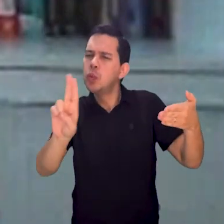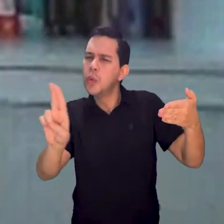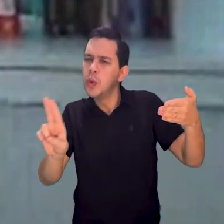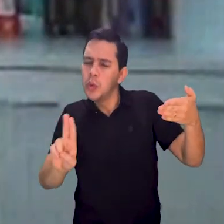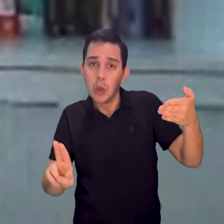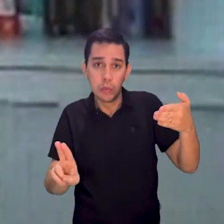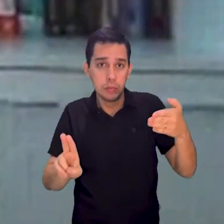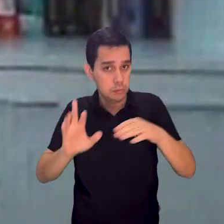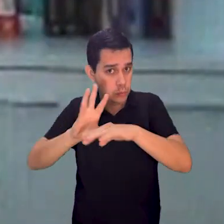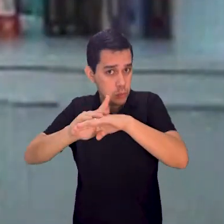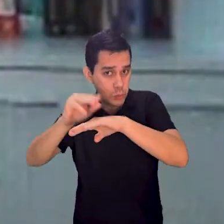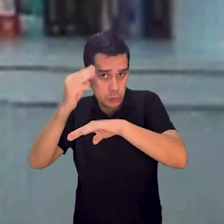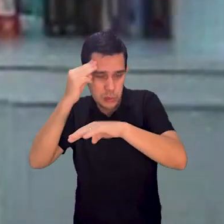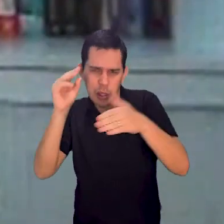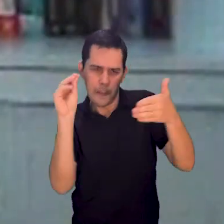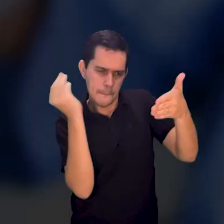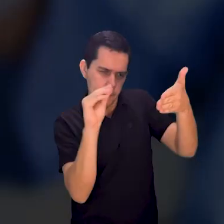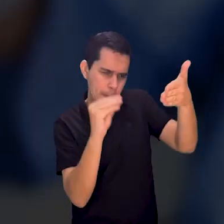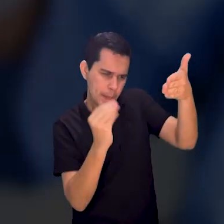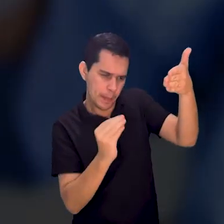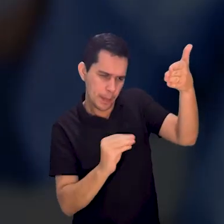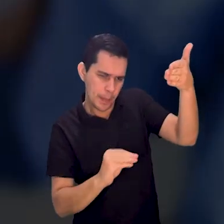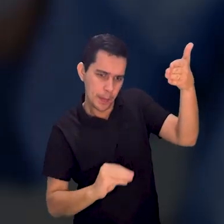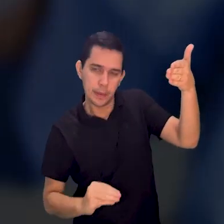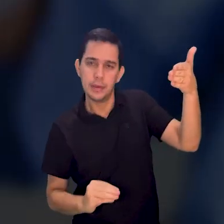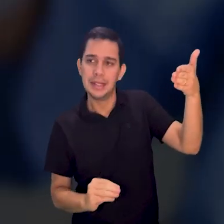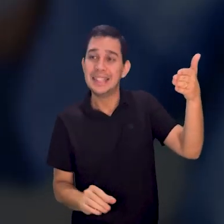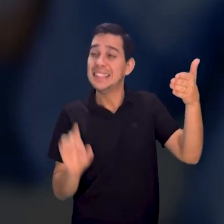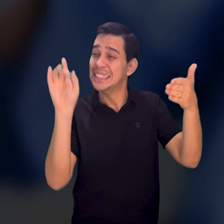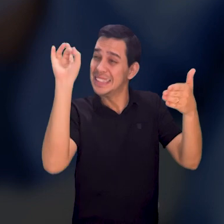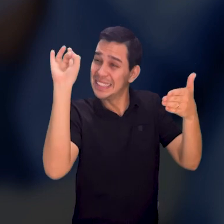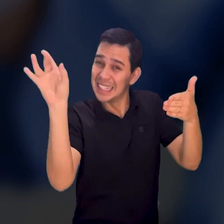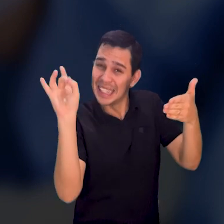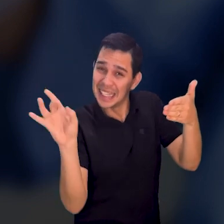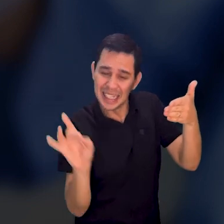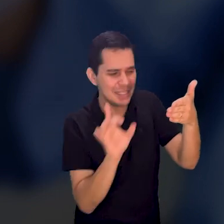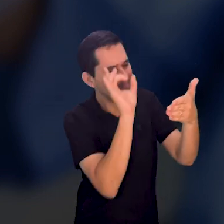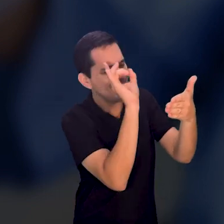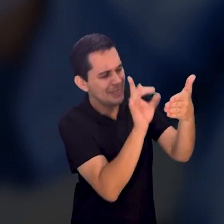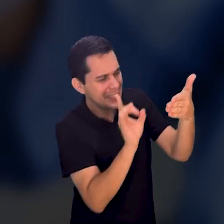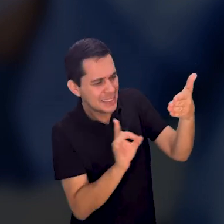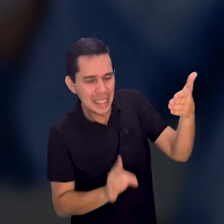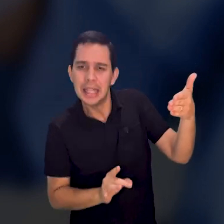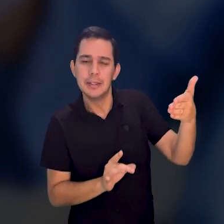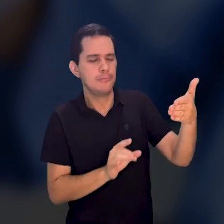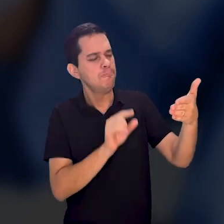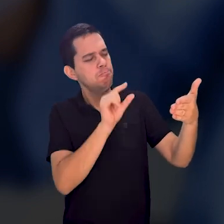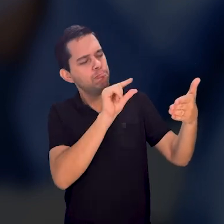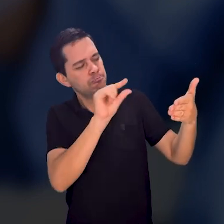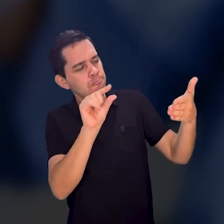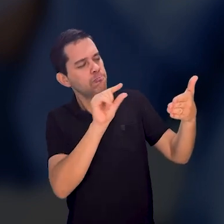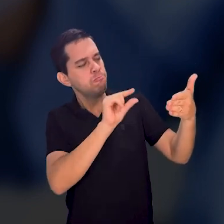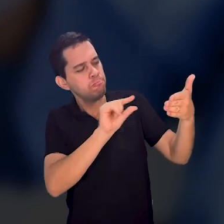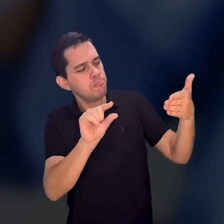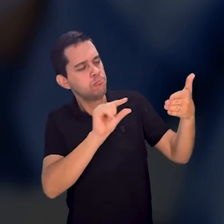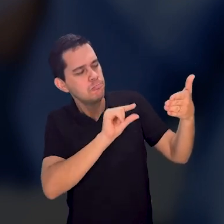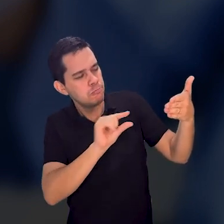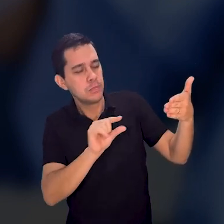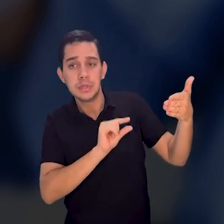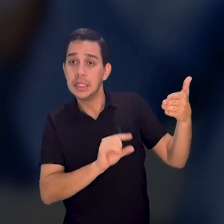de todos os pacientes que estavam na clínica e foi instaurado um procedimento para cada paciente. Então foram